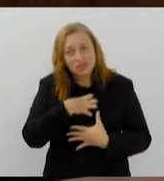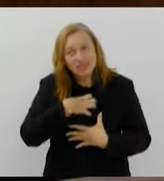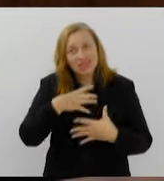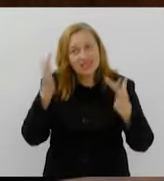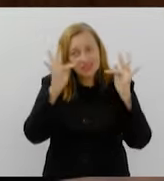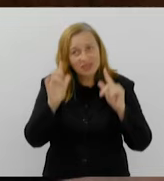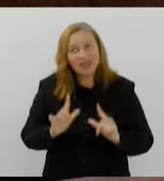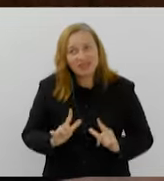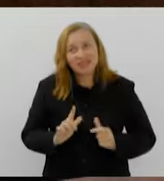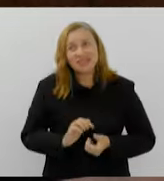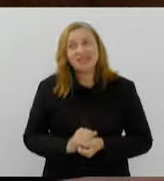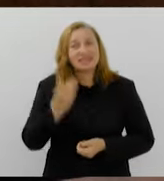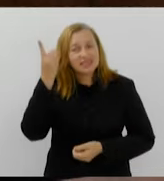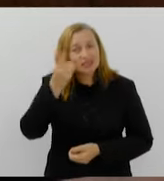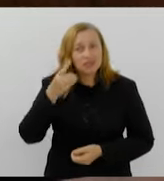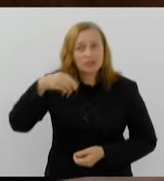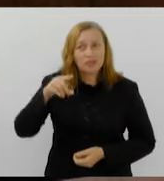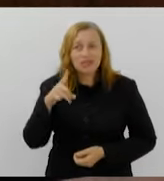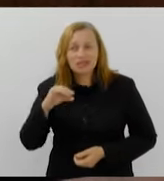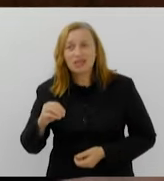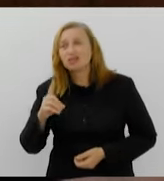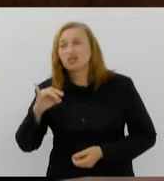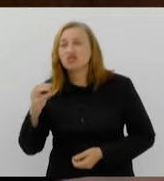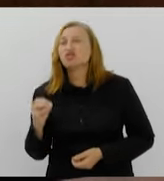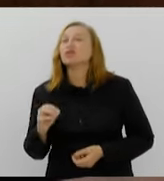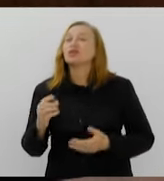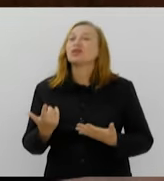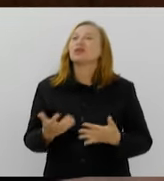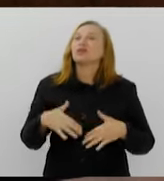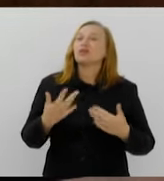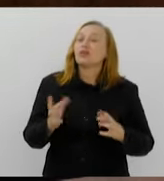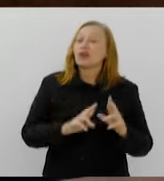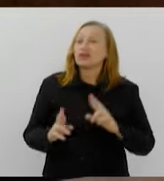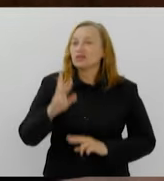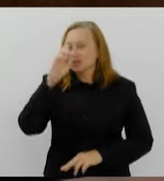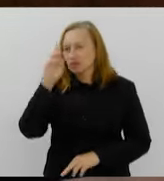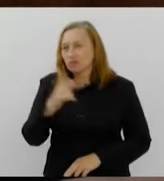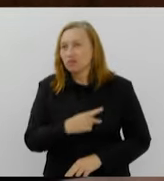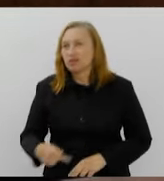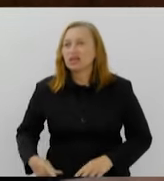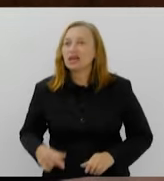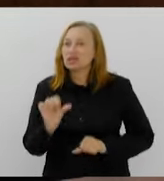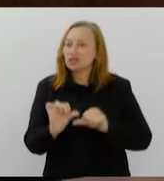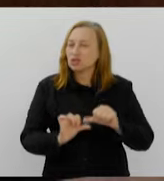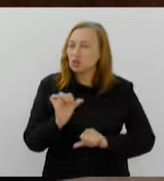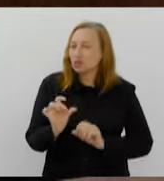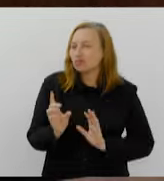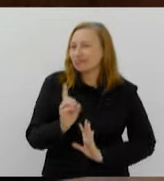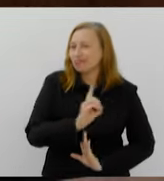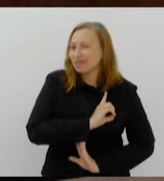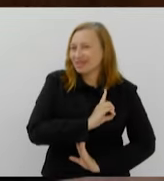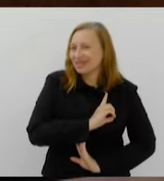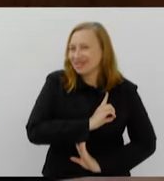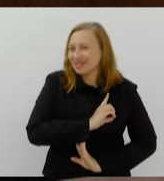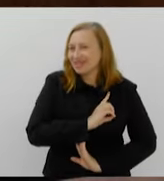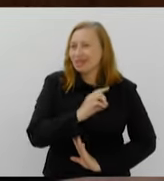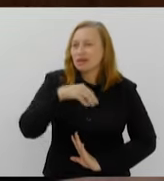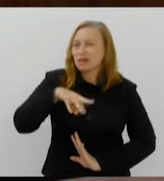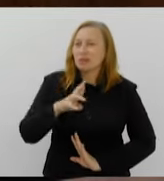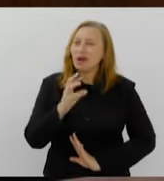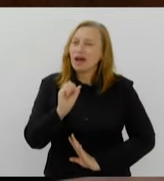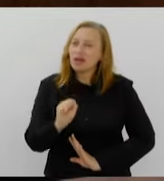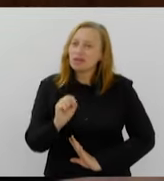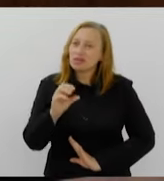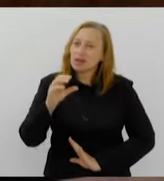honrado Deputado Marcelo Dino com relação senhor presidente a essa troca do Delegado Marcos Amim pelo